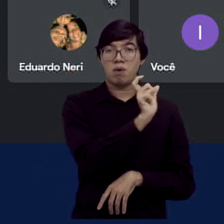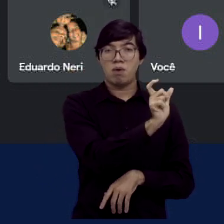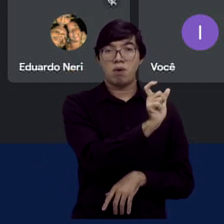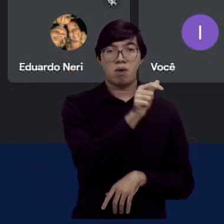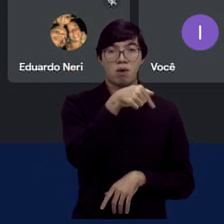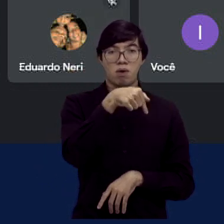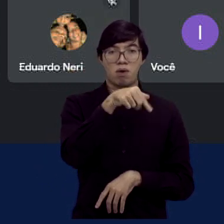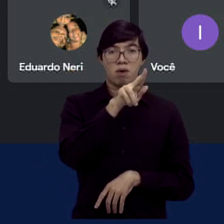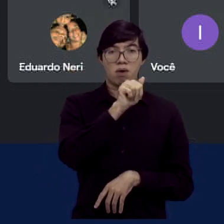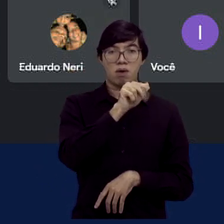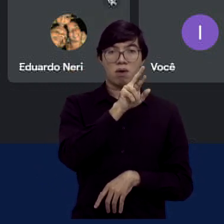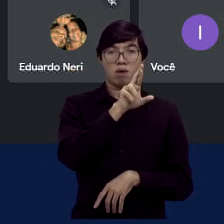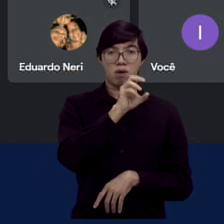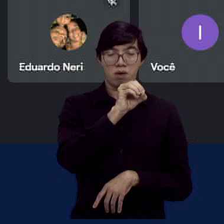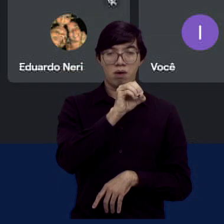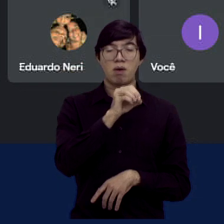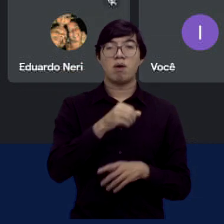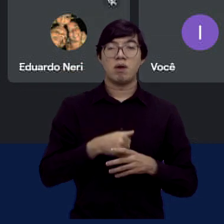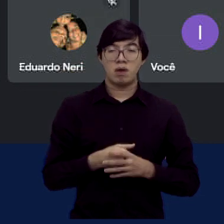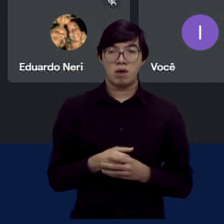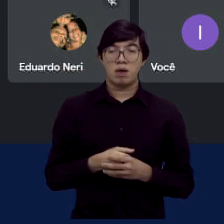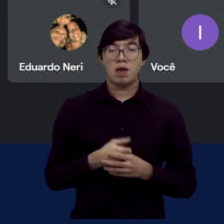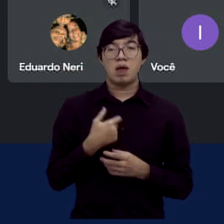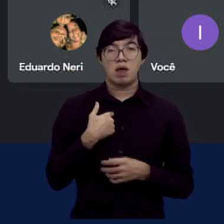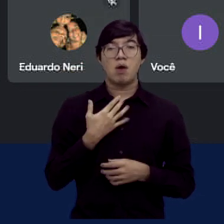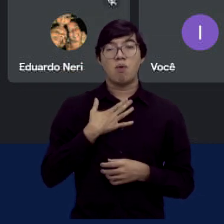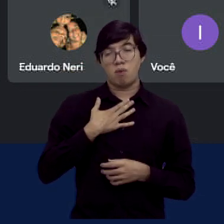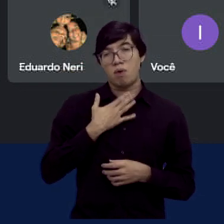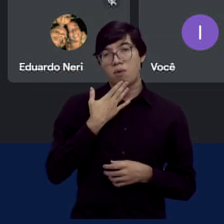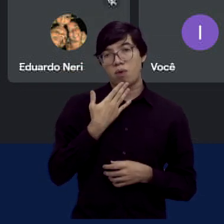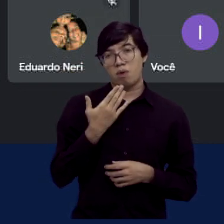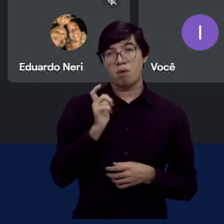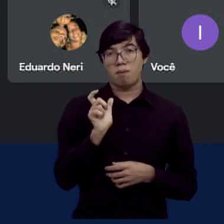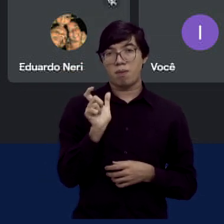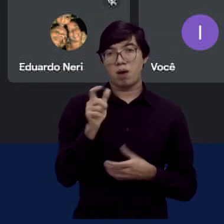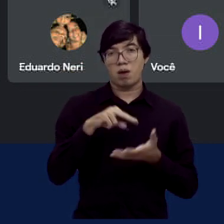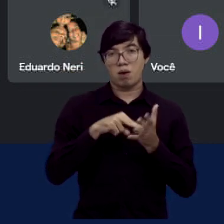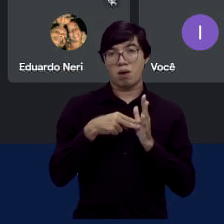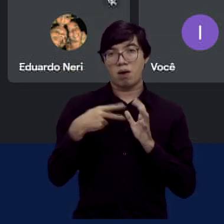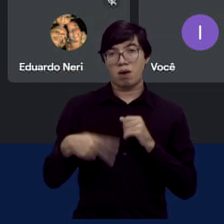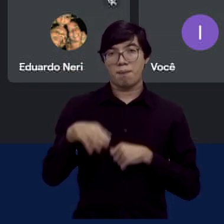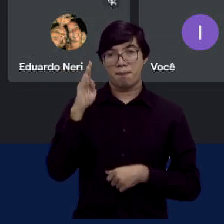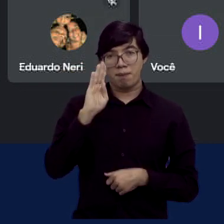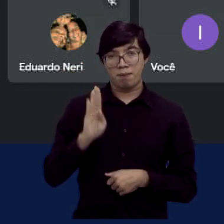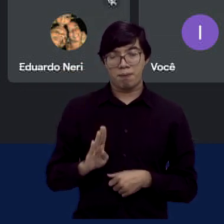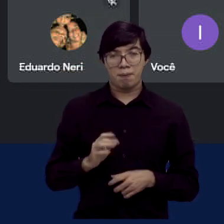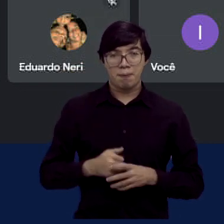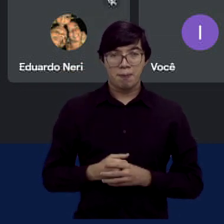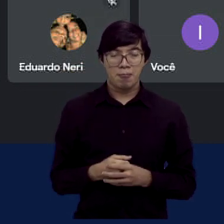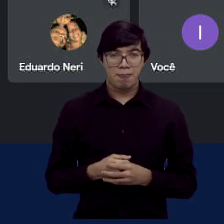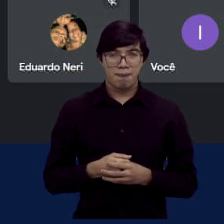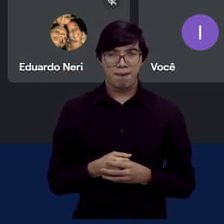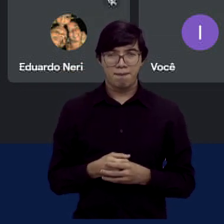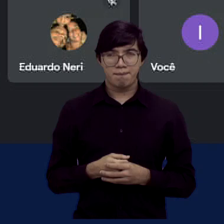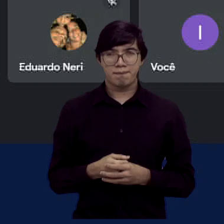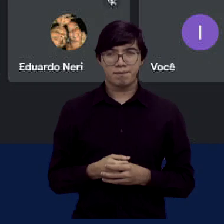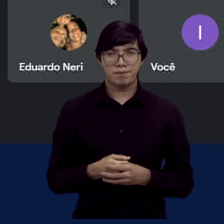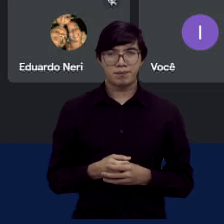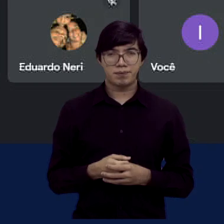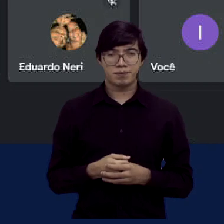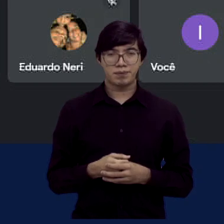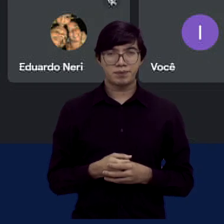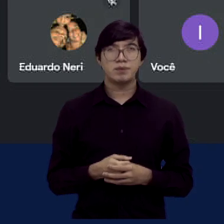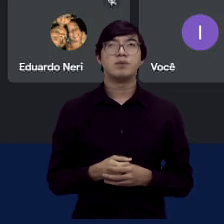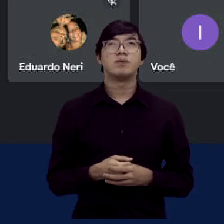expressões nacionais, então, quadro. Um outro elemento, e eu acho esse bem importante, vou me esticar um pouquinho mais sobre